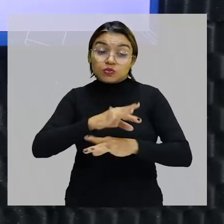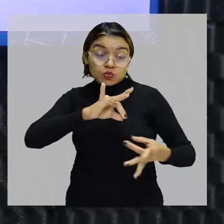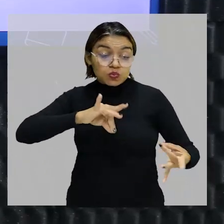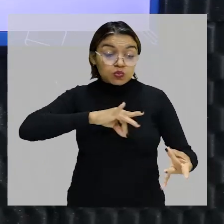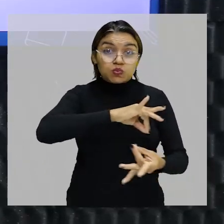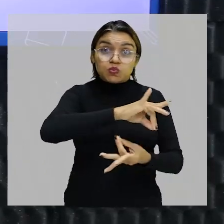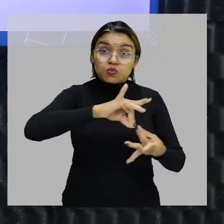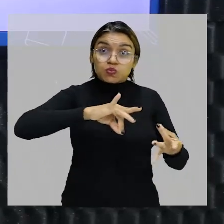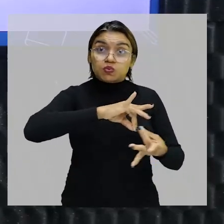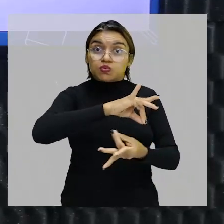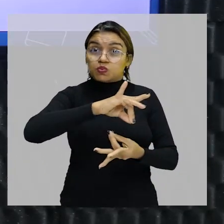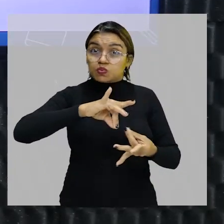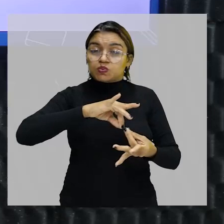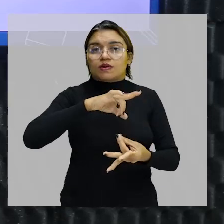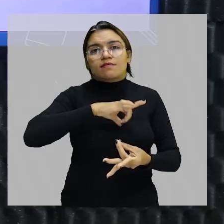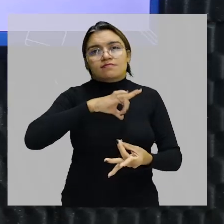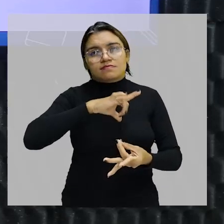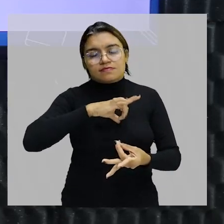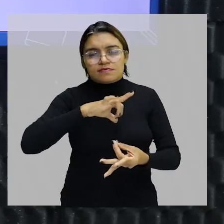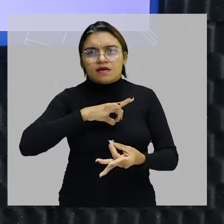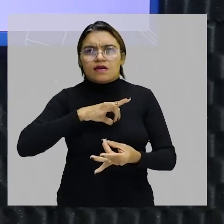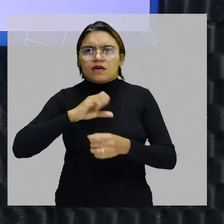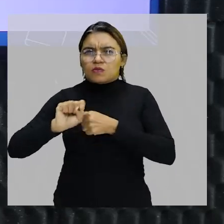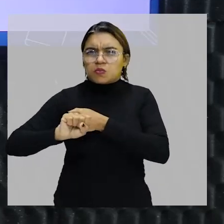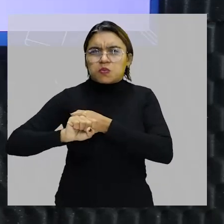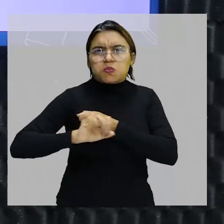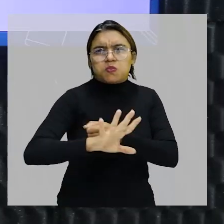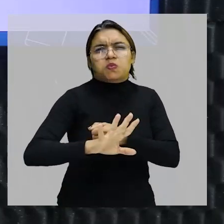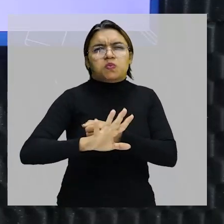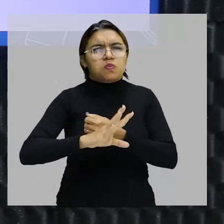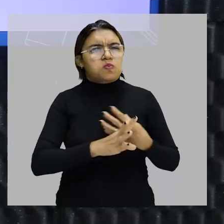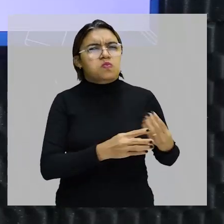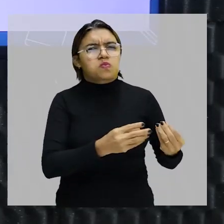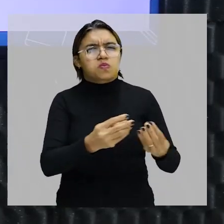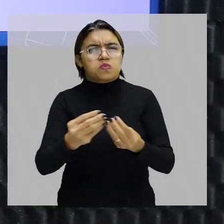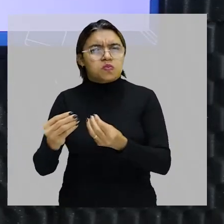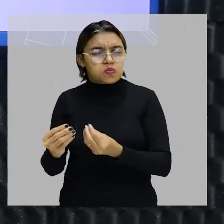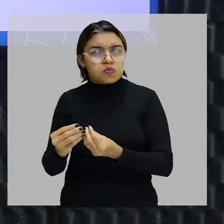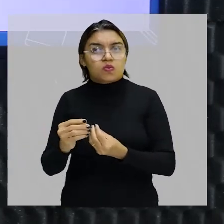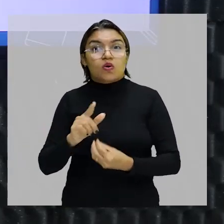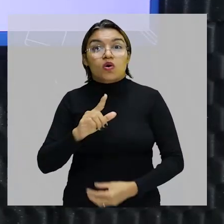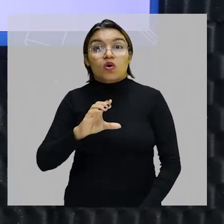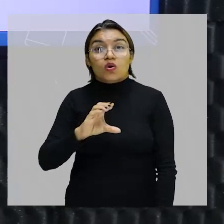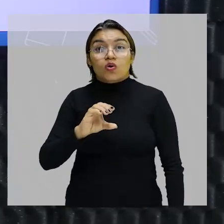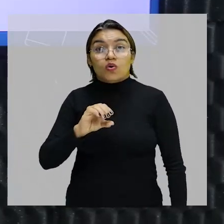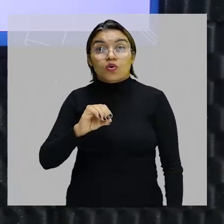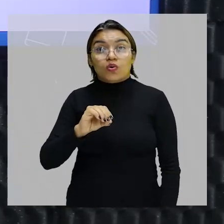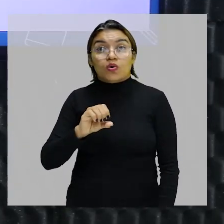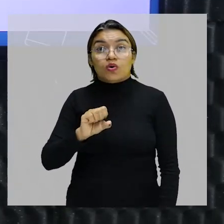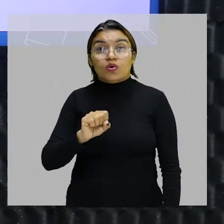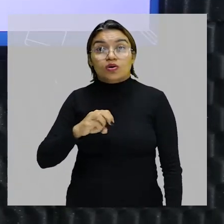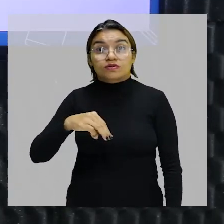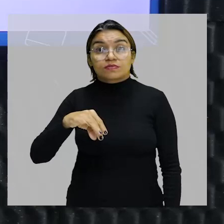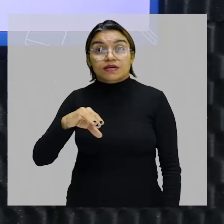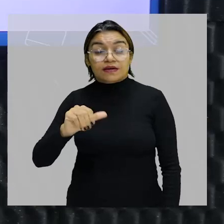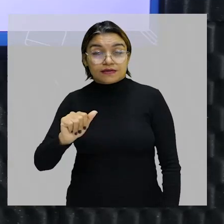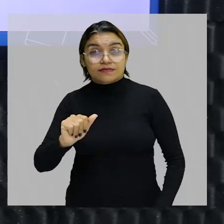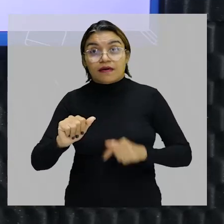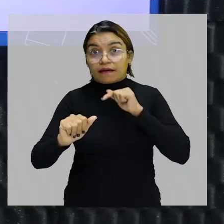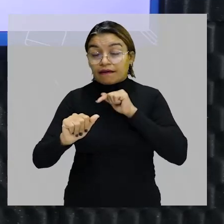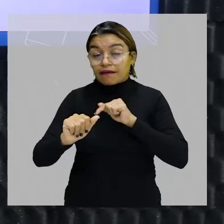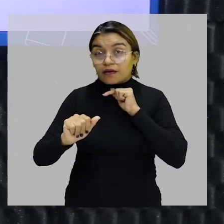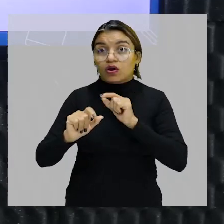universo. Então, no universo existe muita radiação, que vamos chamar de radiação cósmica. Então, foi essa